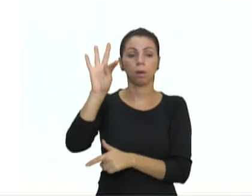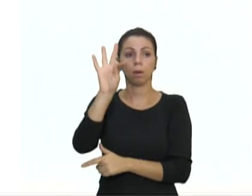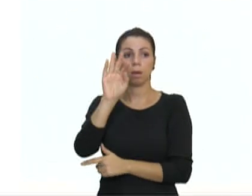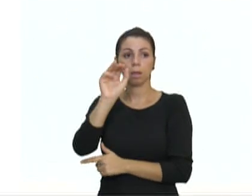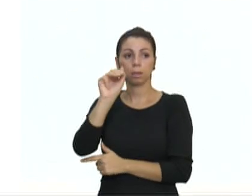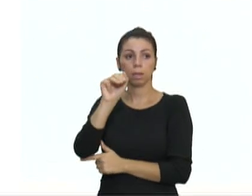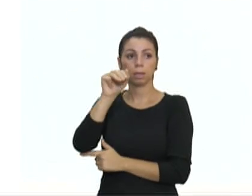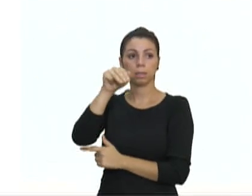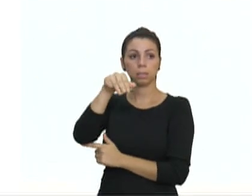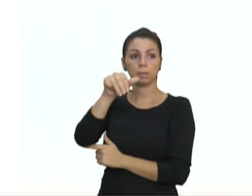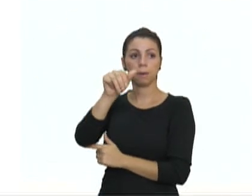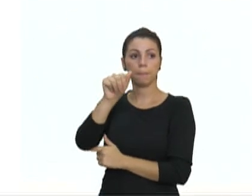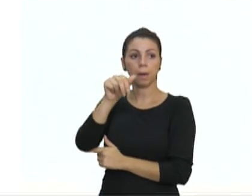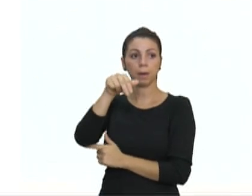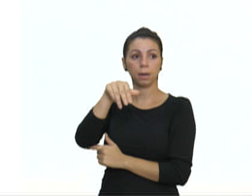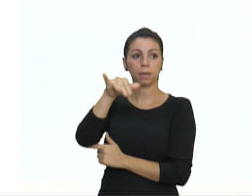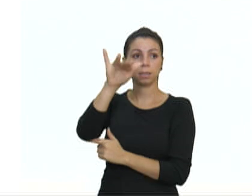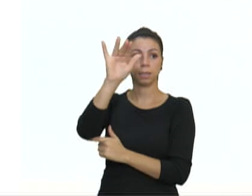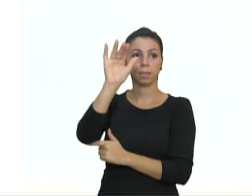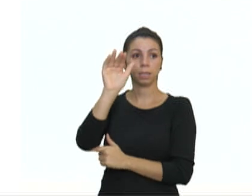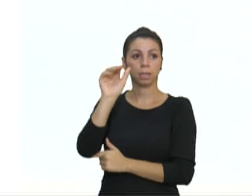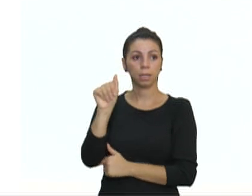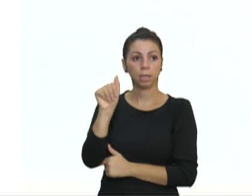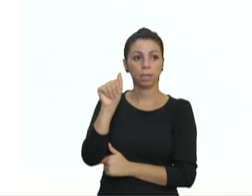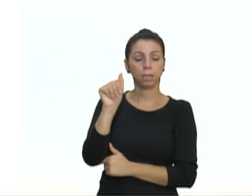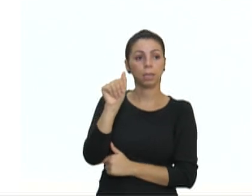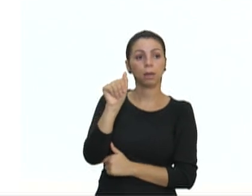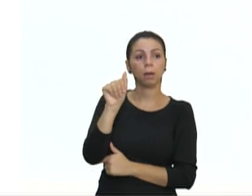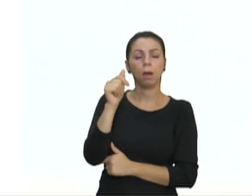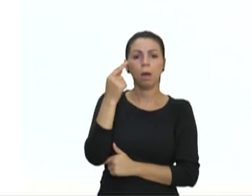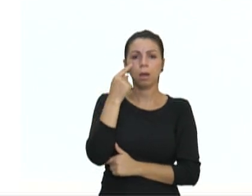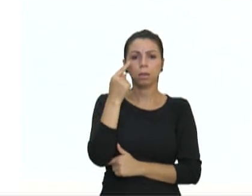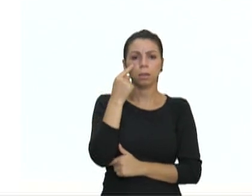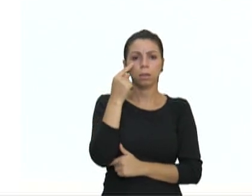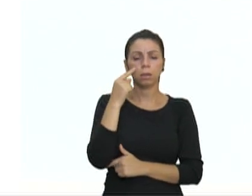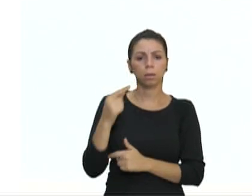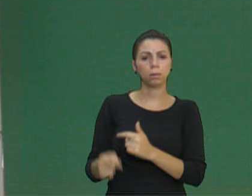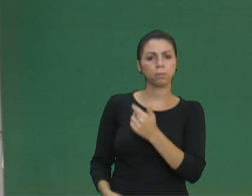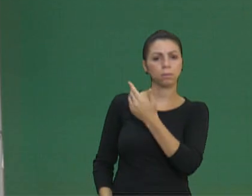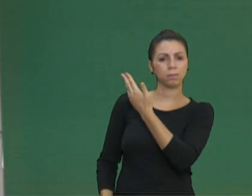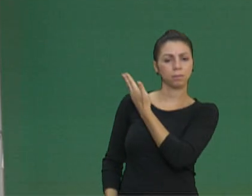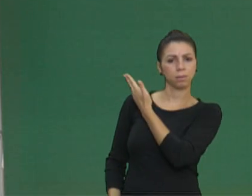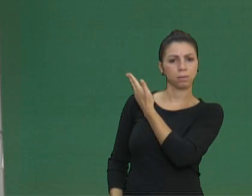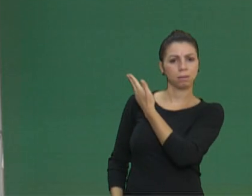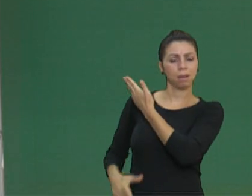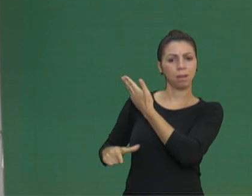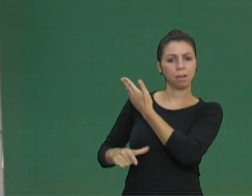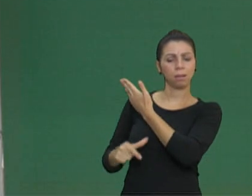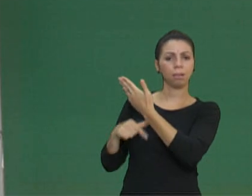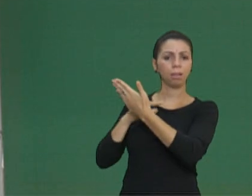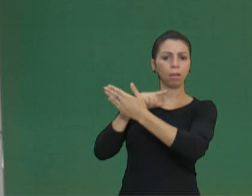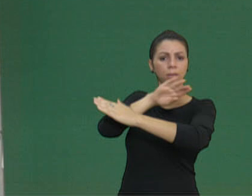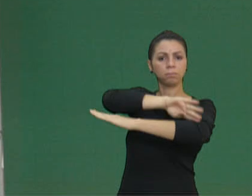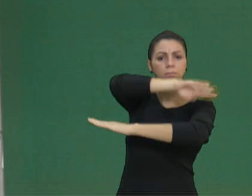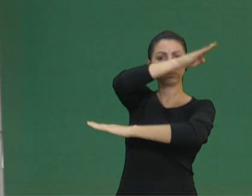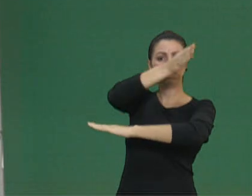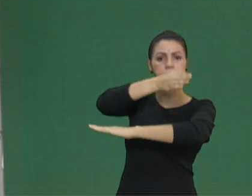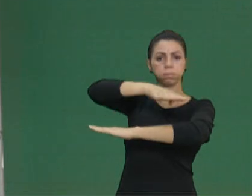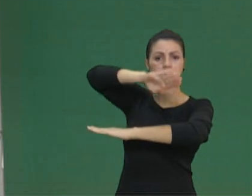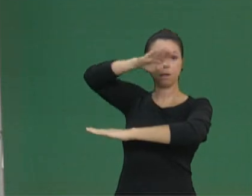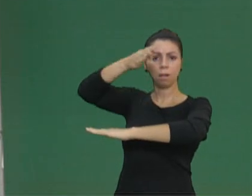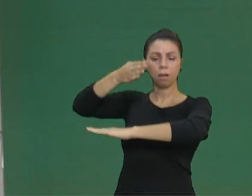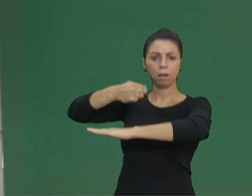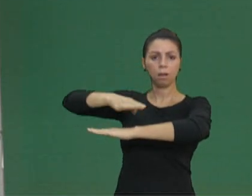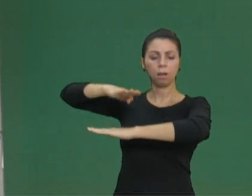E nessa região aqui vocês podem ver que lá no fundo tem, né, montanhas com neve. Por que a neve só lá em